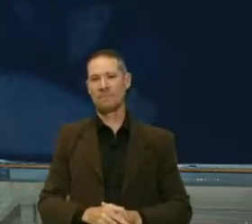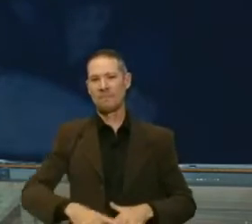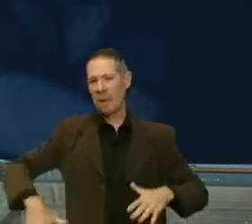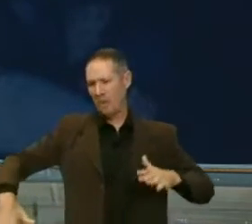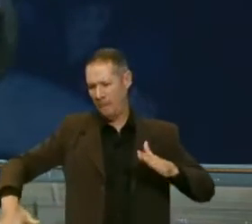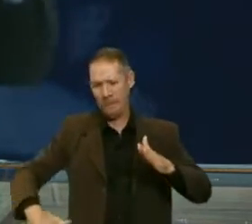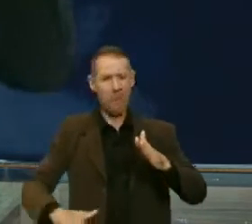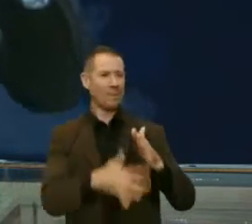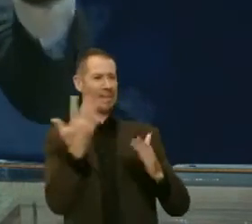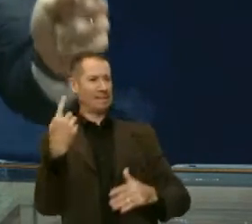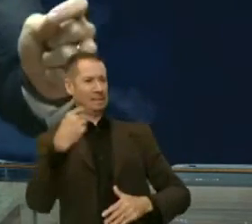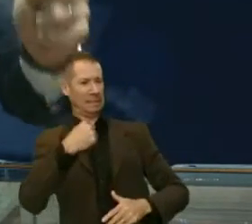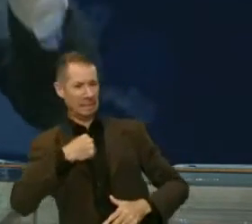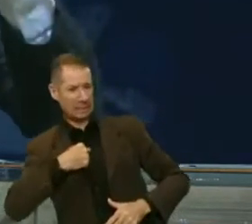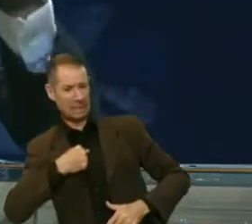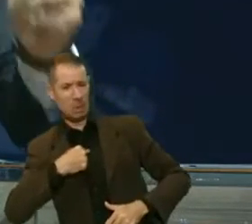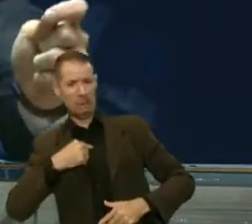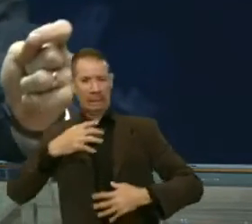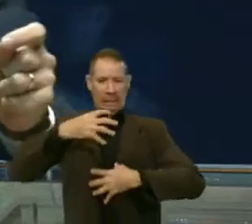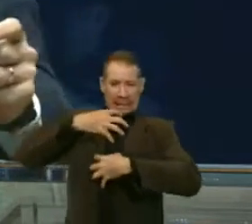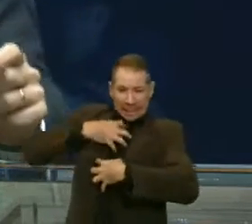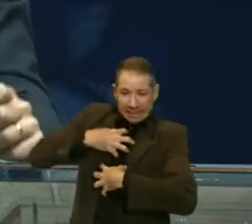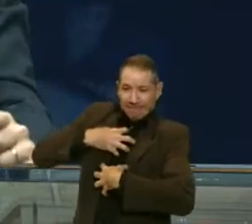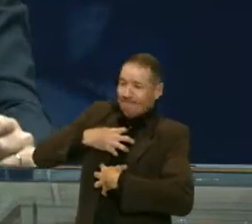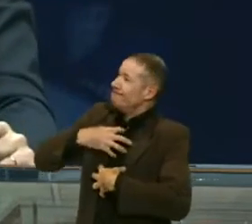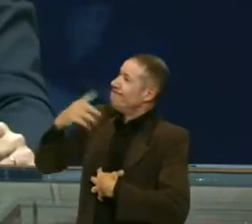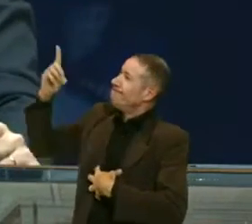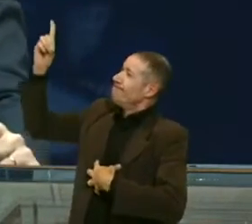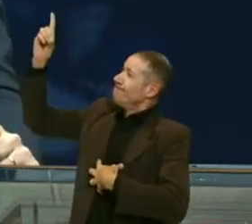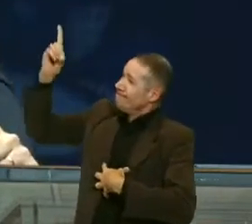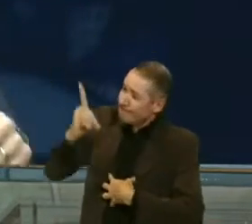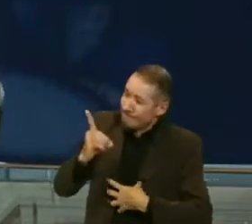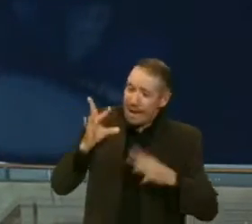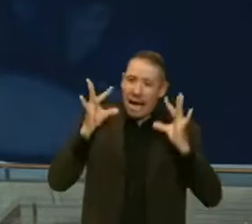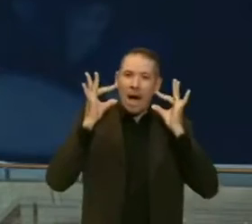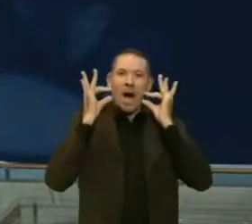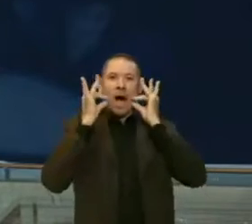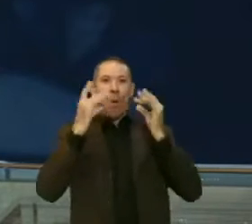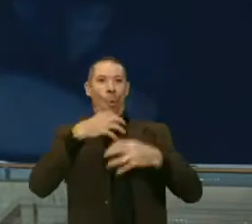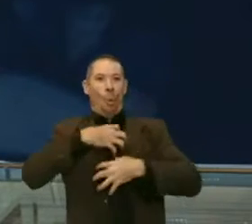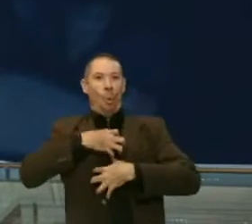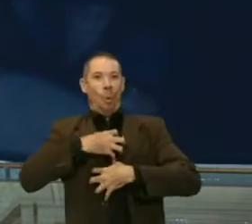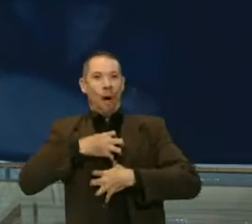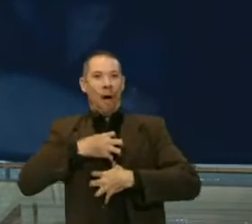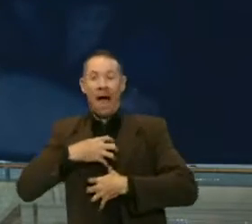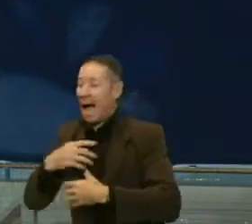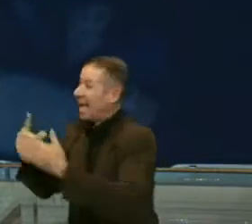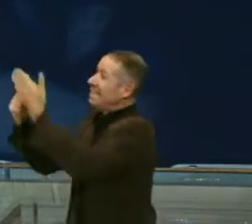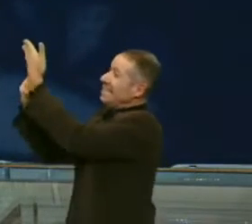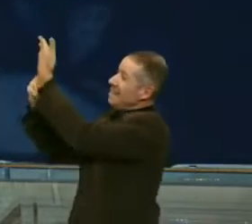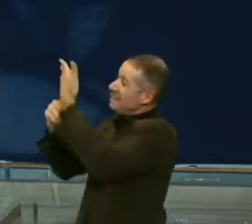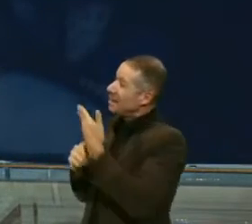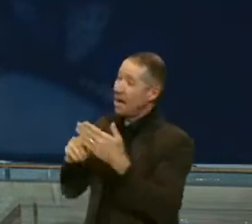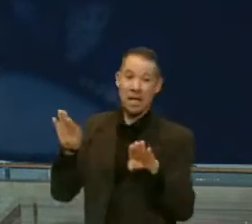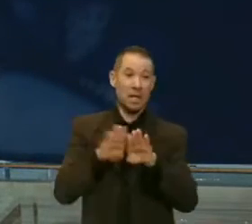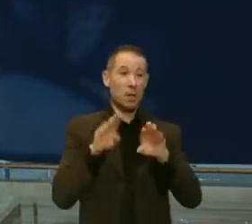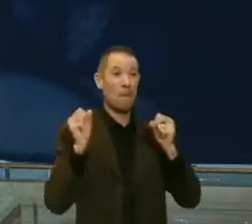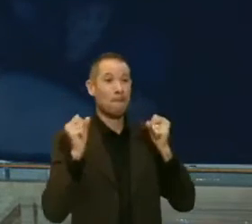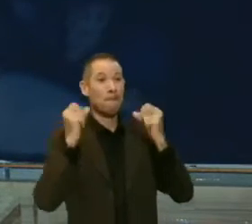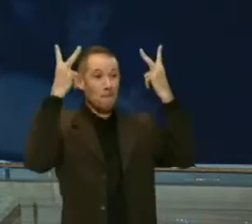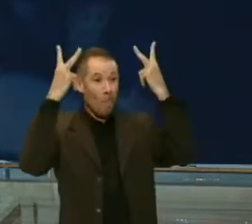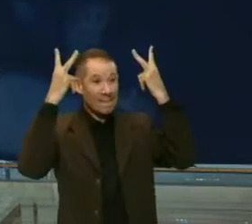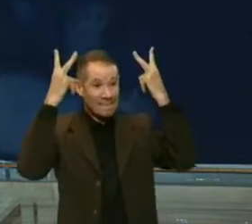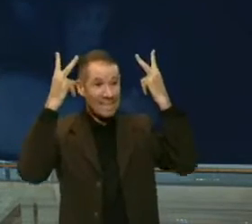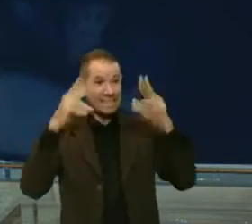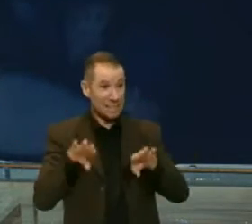Quantas vezes eu fui quebrado à presença dEle, mas basta Ele se revelar, como se revelou a